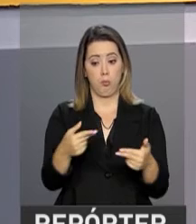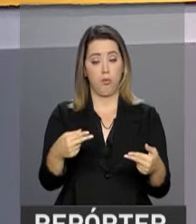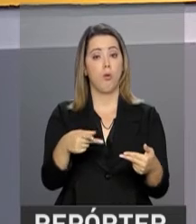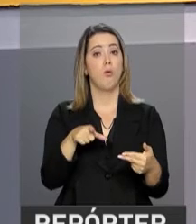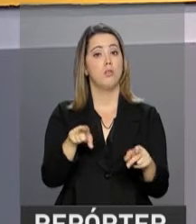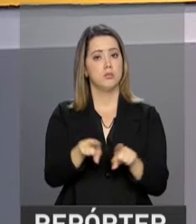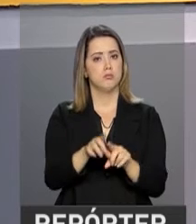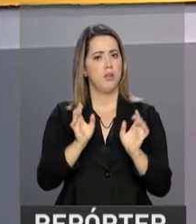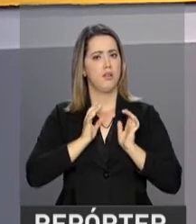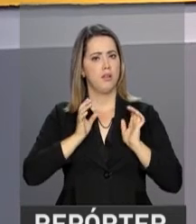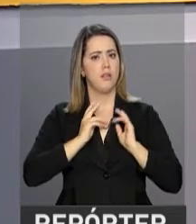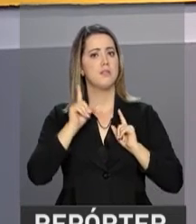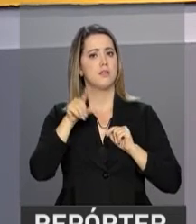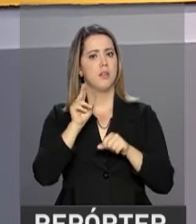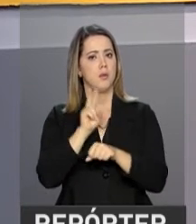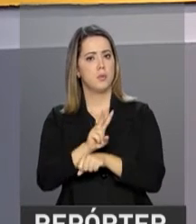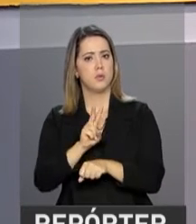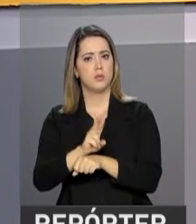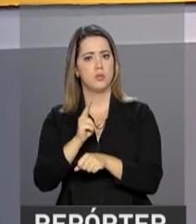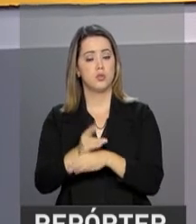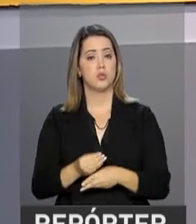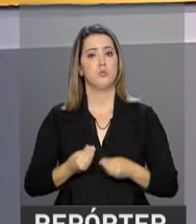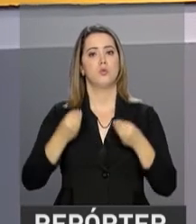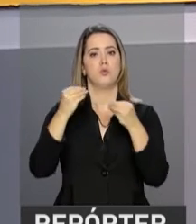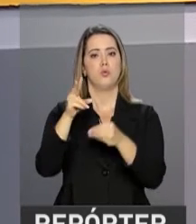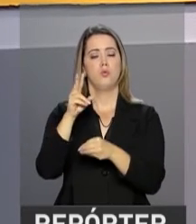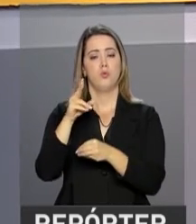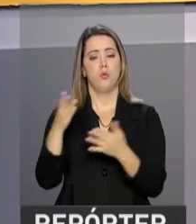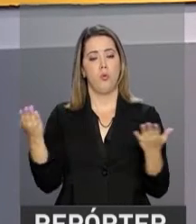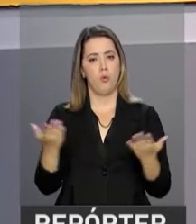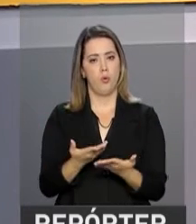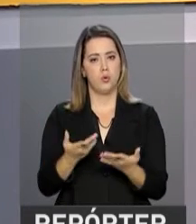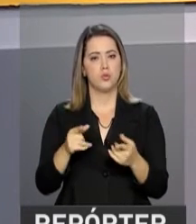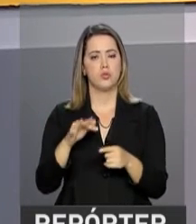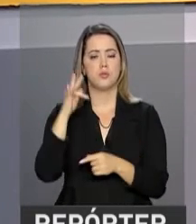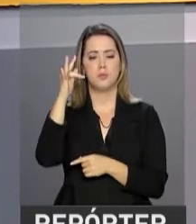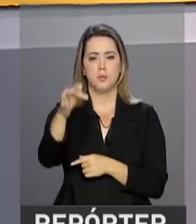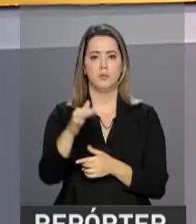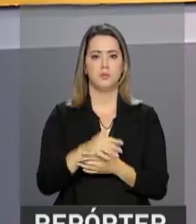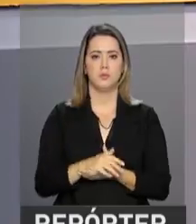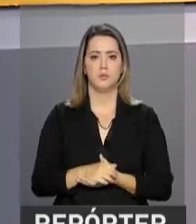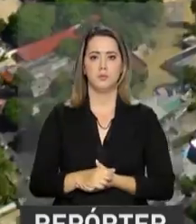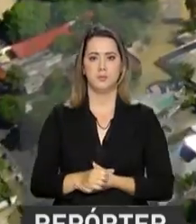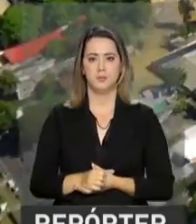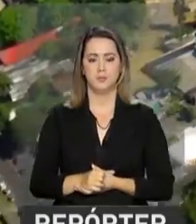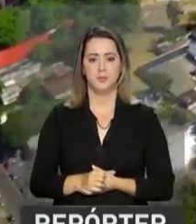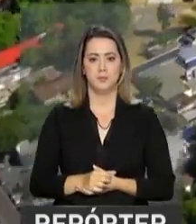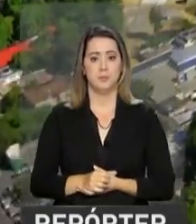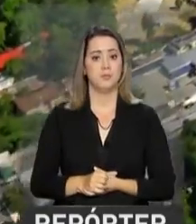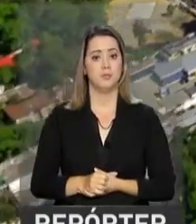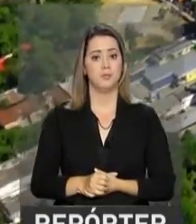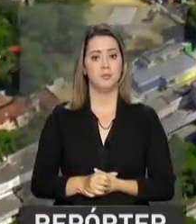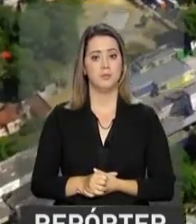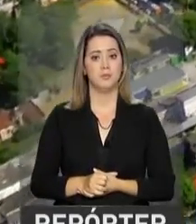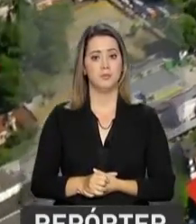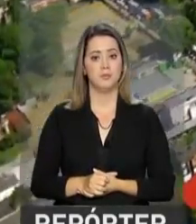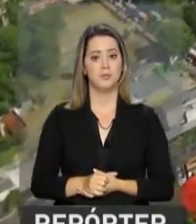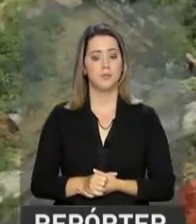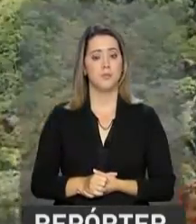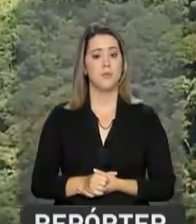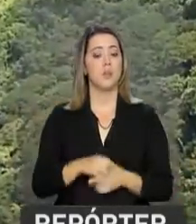protegidos para garantir o usufruto para as gerações presentes e também futuras cidades